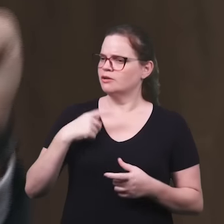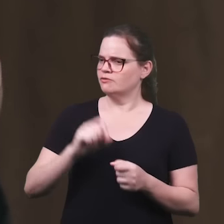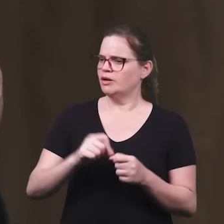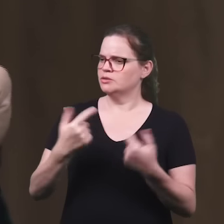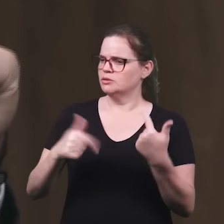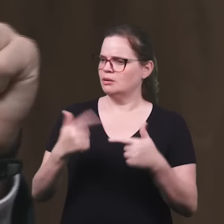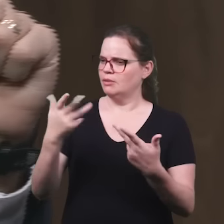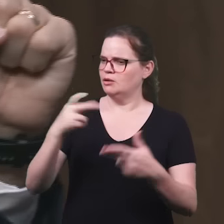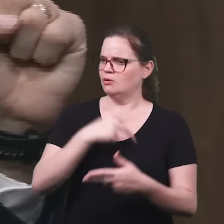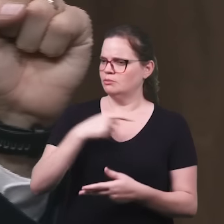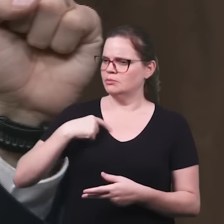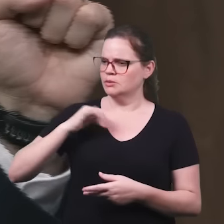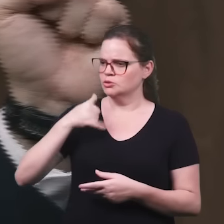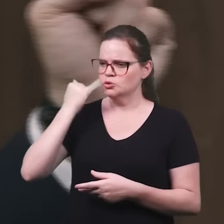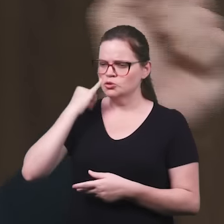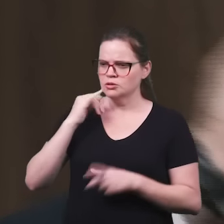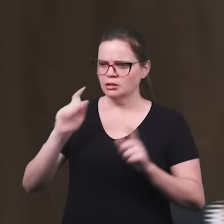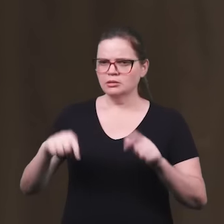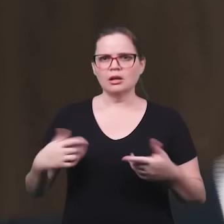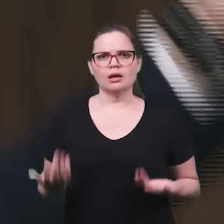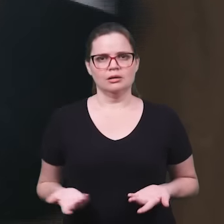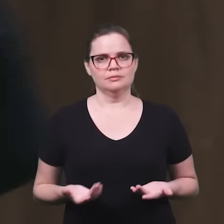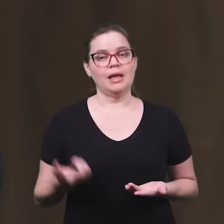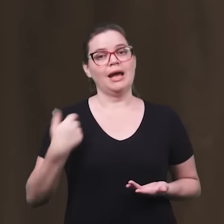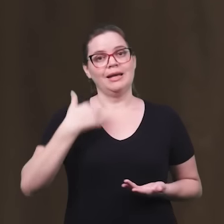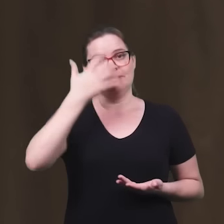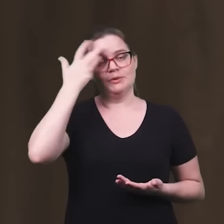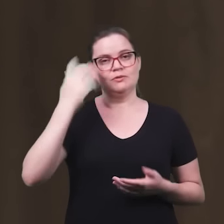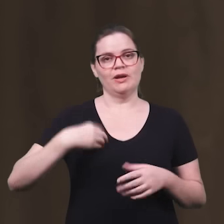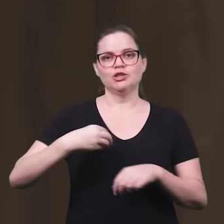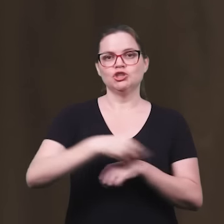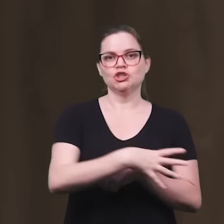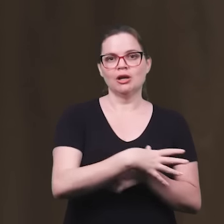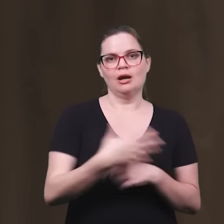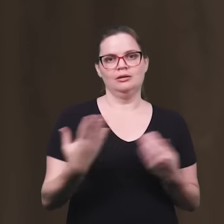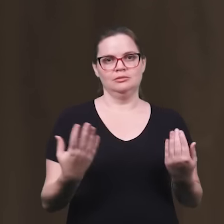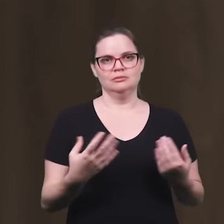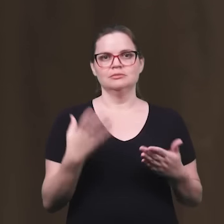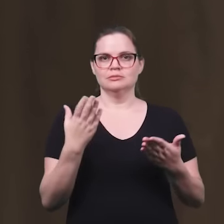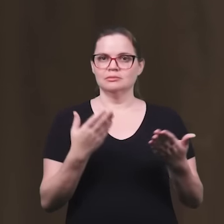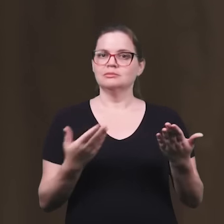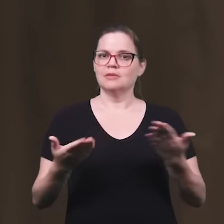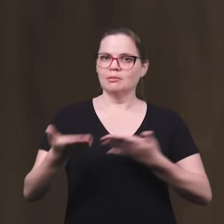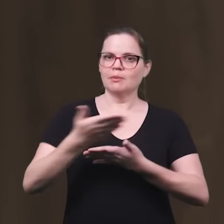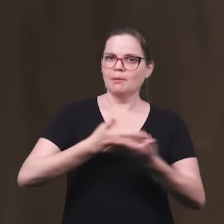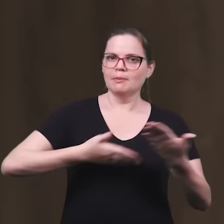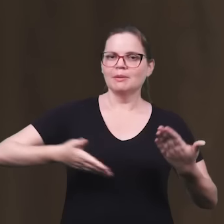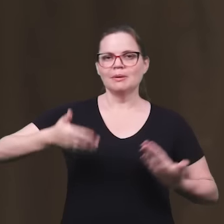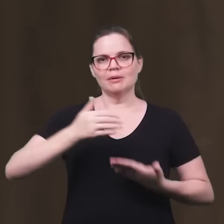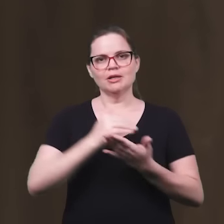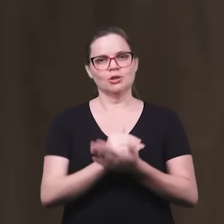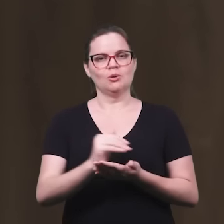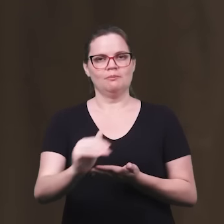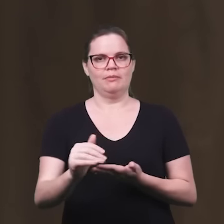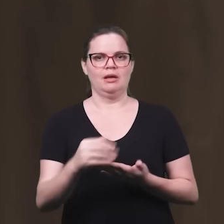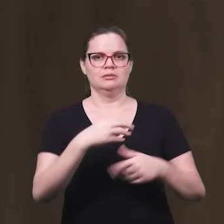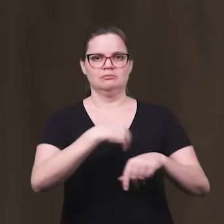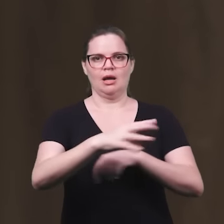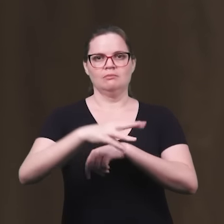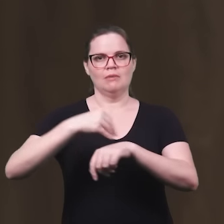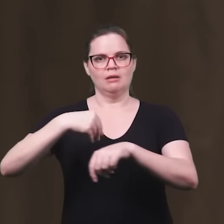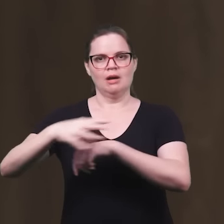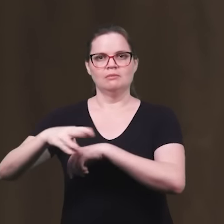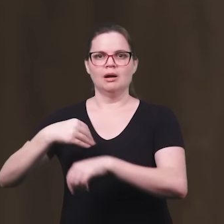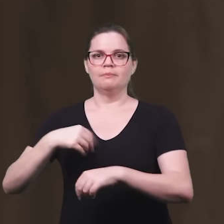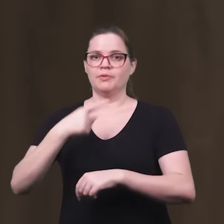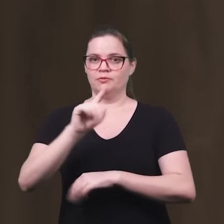o Josias faz. Aí essa pessoa vai indicar você. Então é assim que o fluxo funciona. E quem